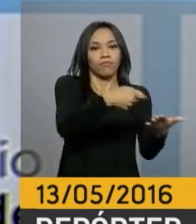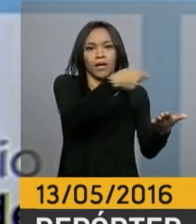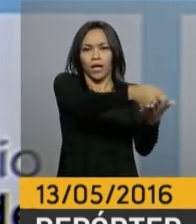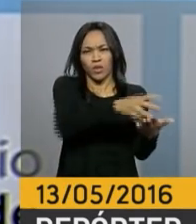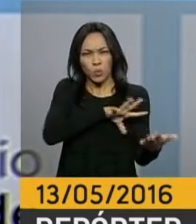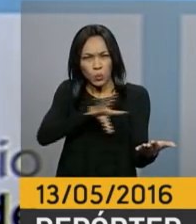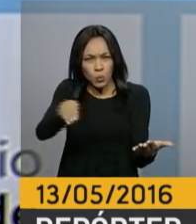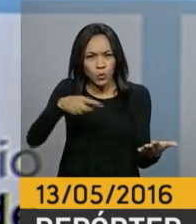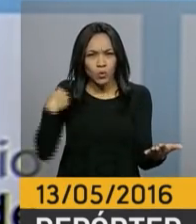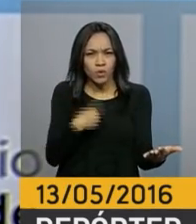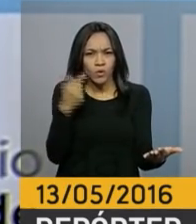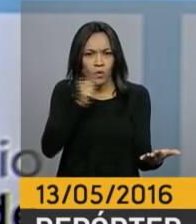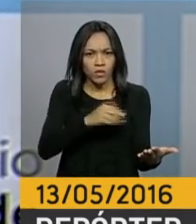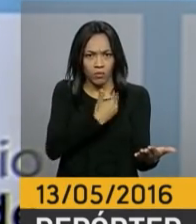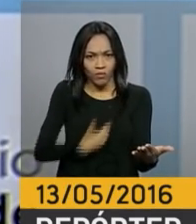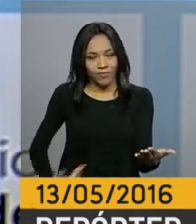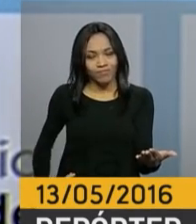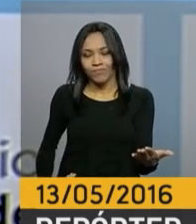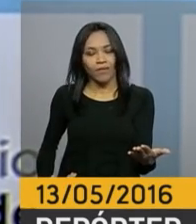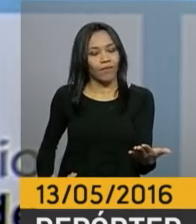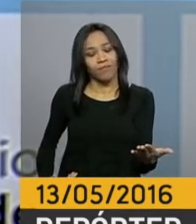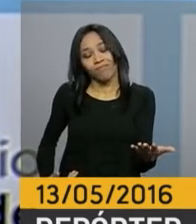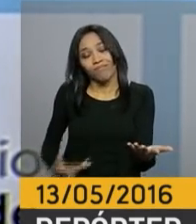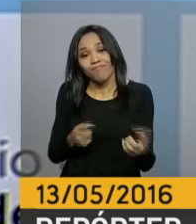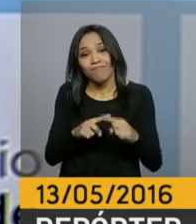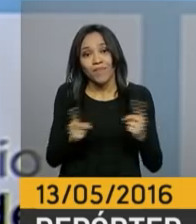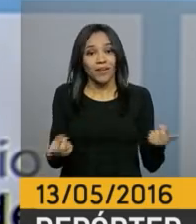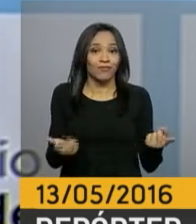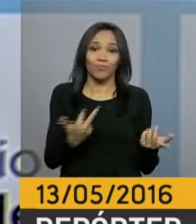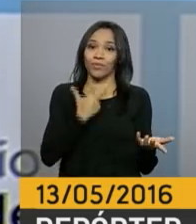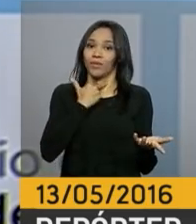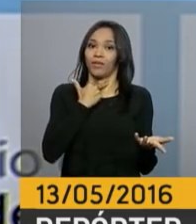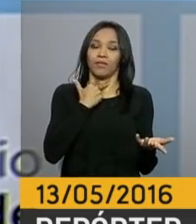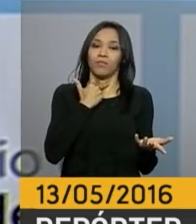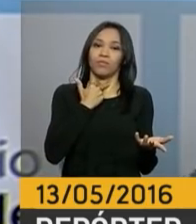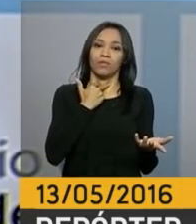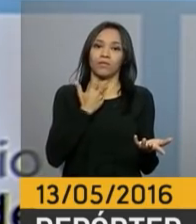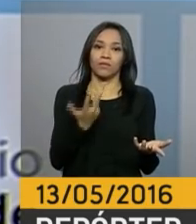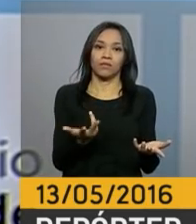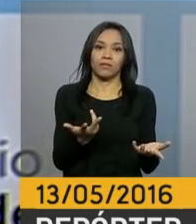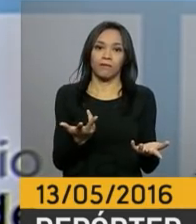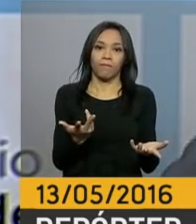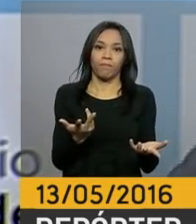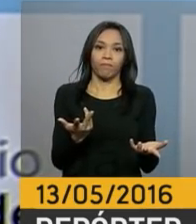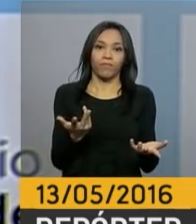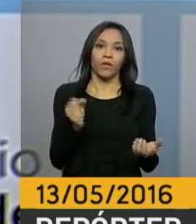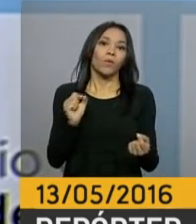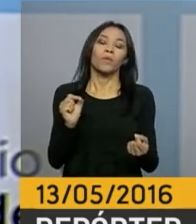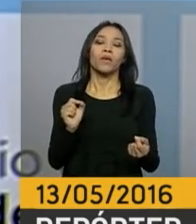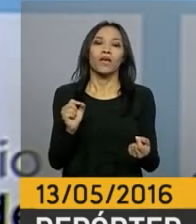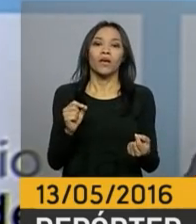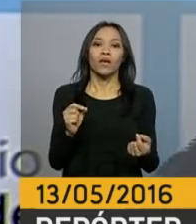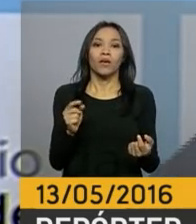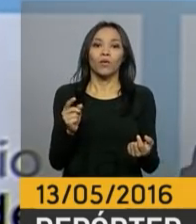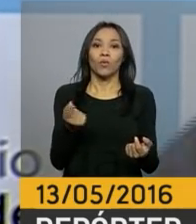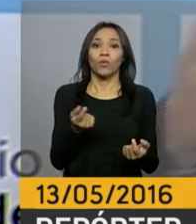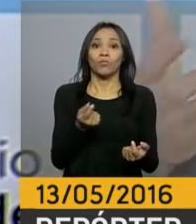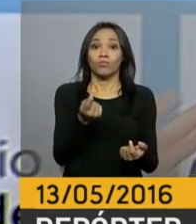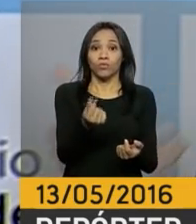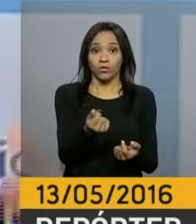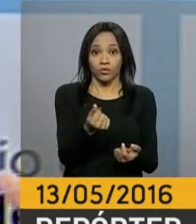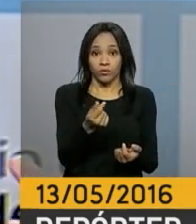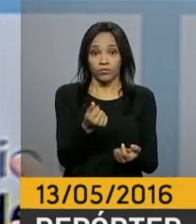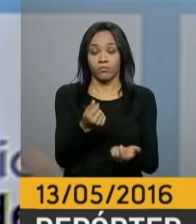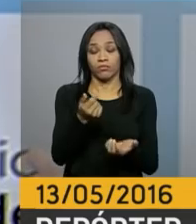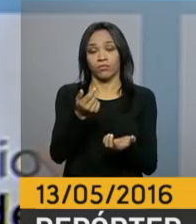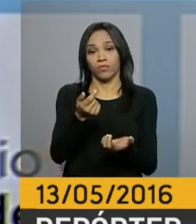tudo mas eh nós nós não podemos conviver com esta rolagem né com o financiamento